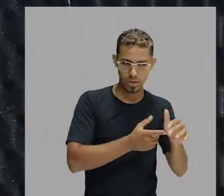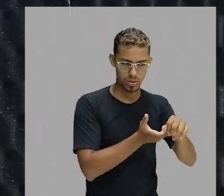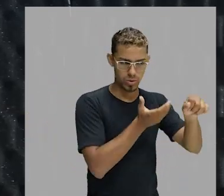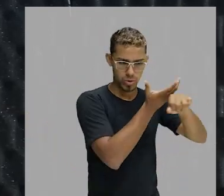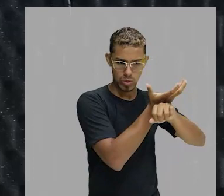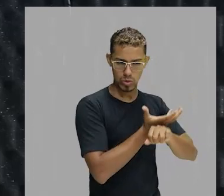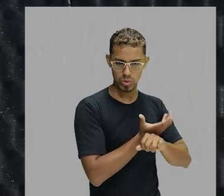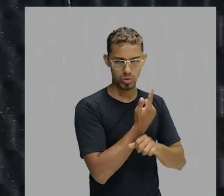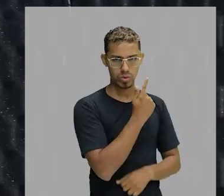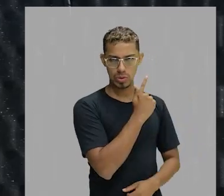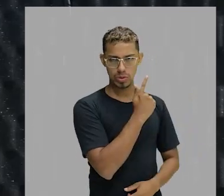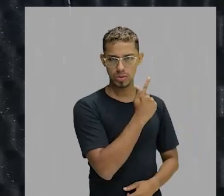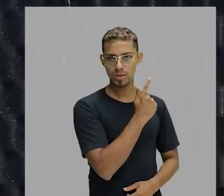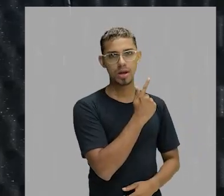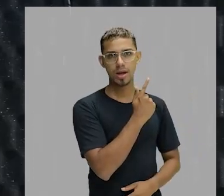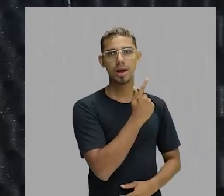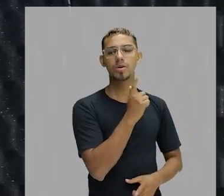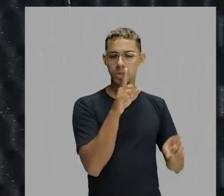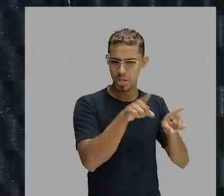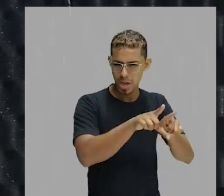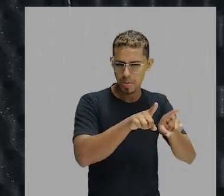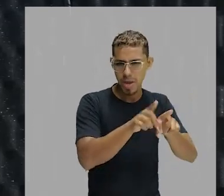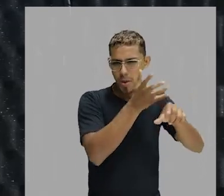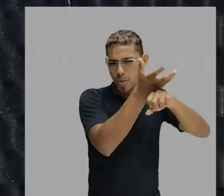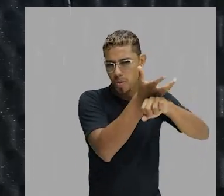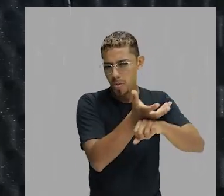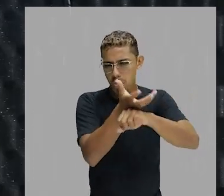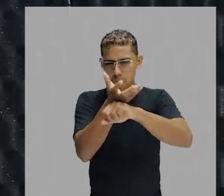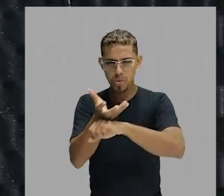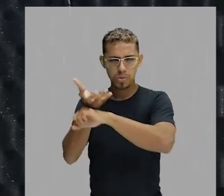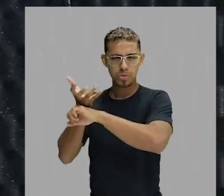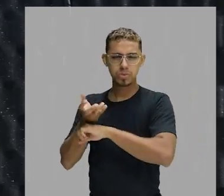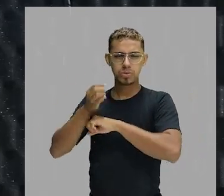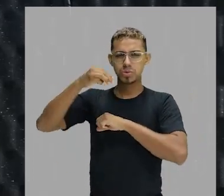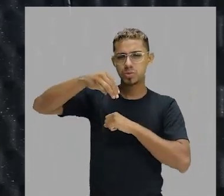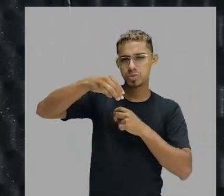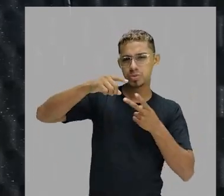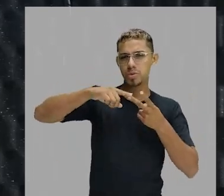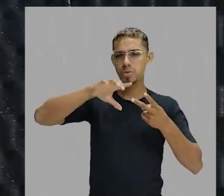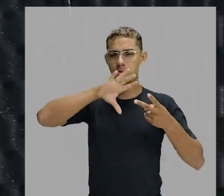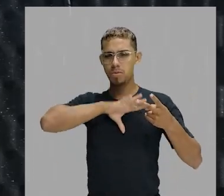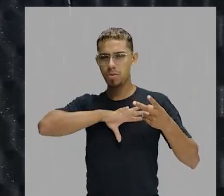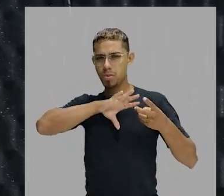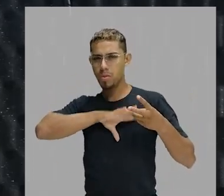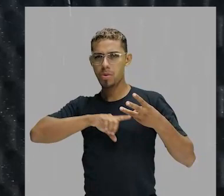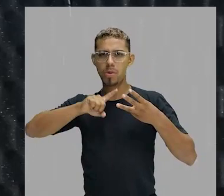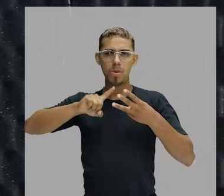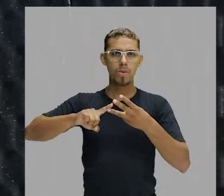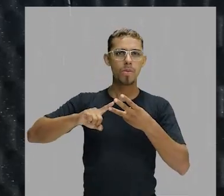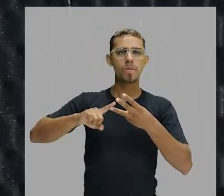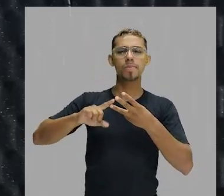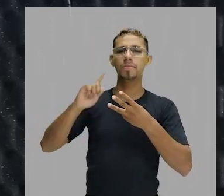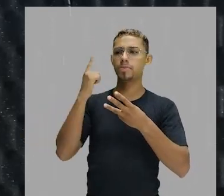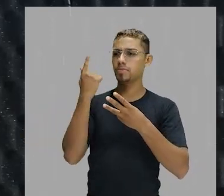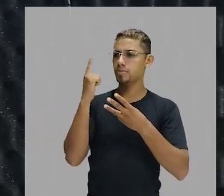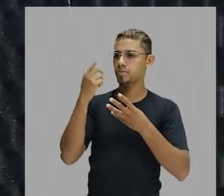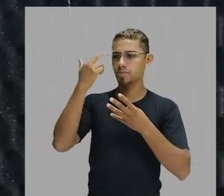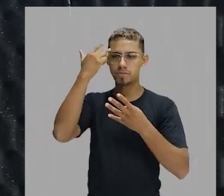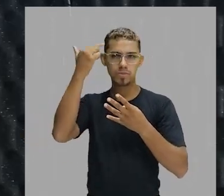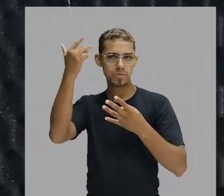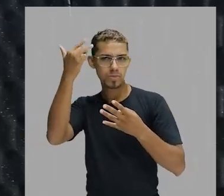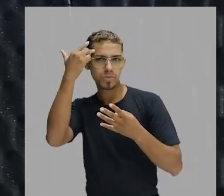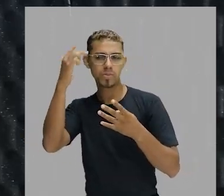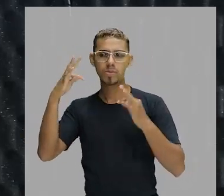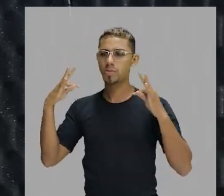aqui, Marcos, tem toda uma equipe disponível para ti. Matemática, Maroni, Renata,